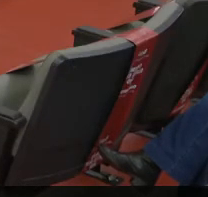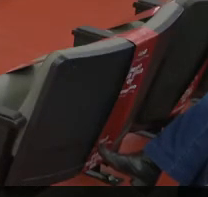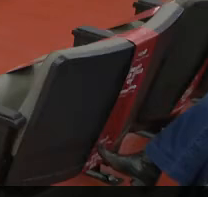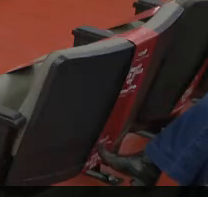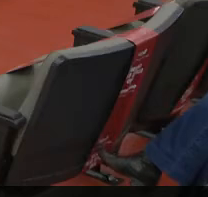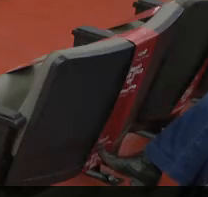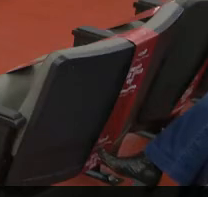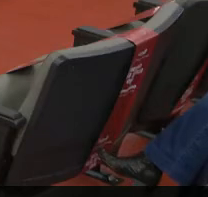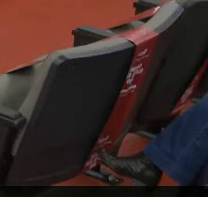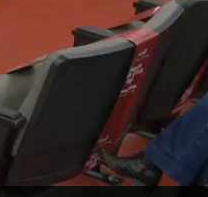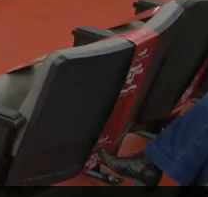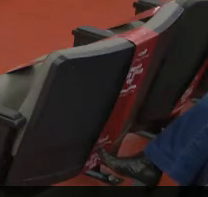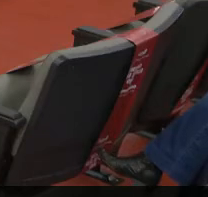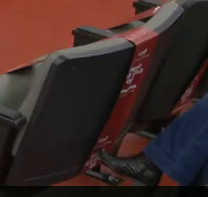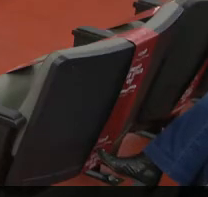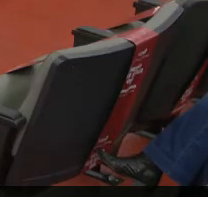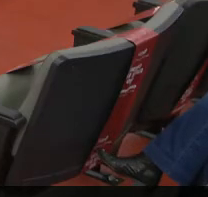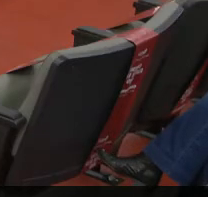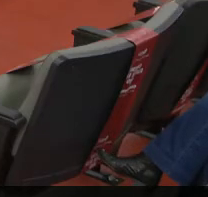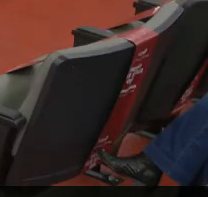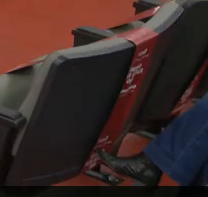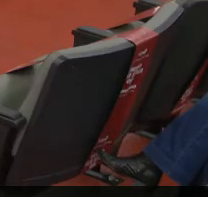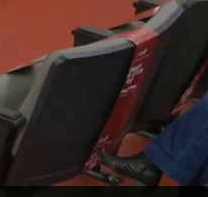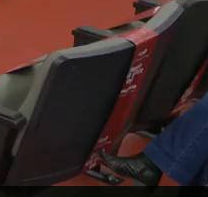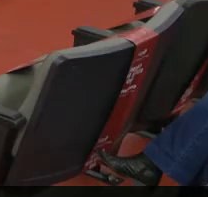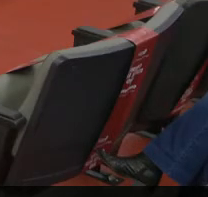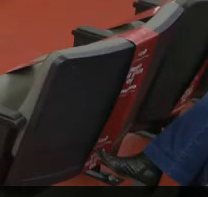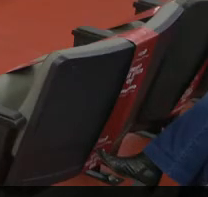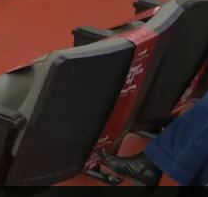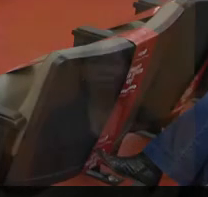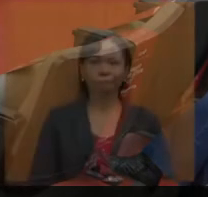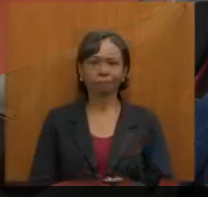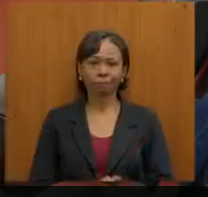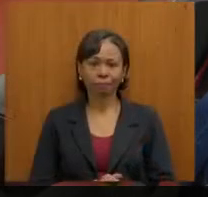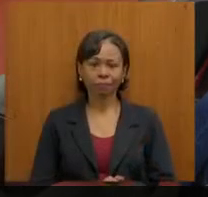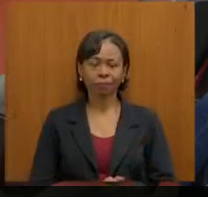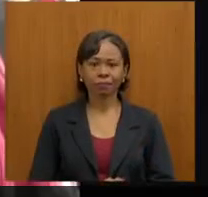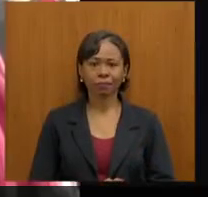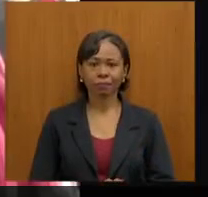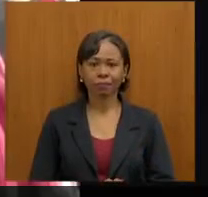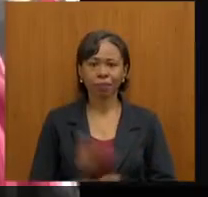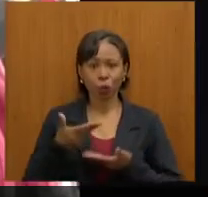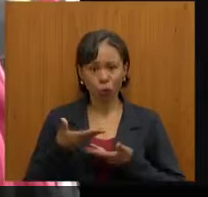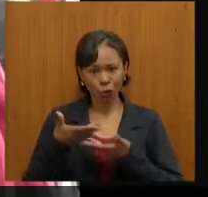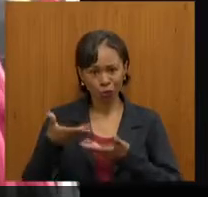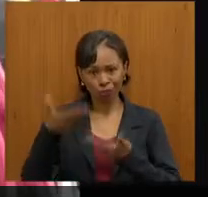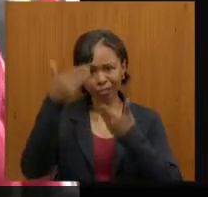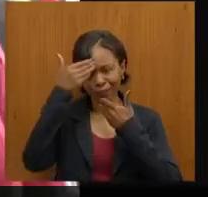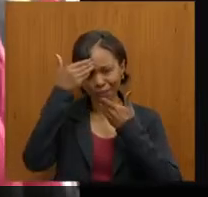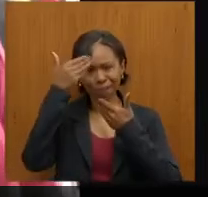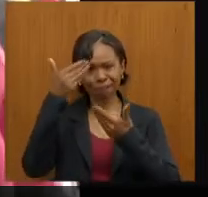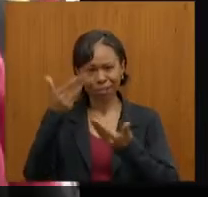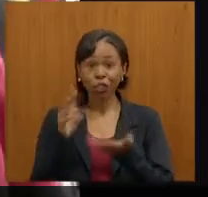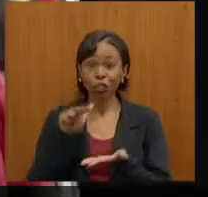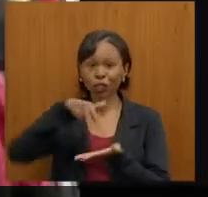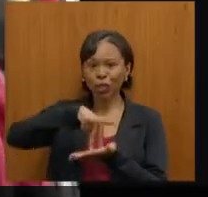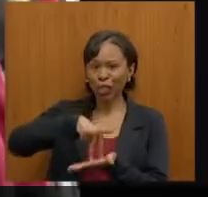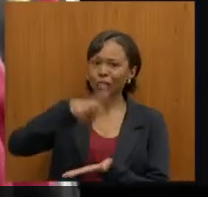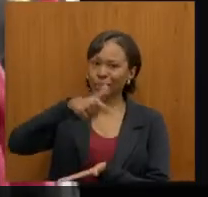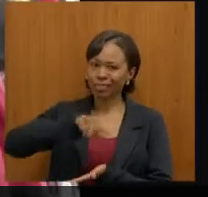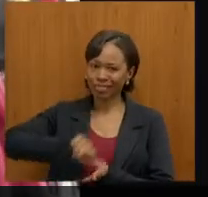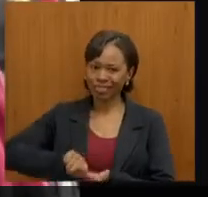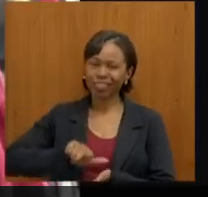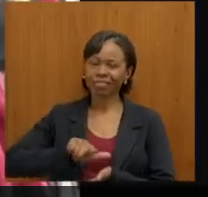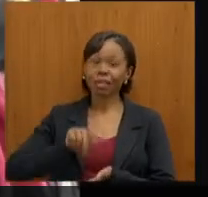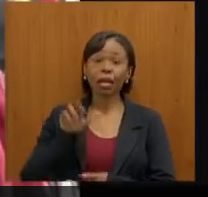Gislaine eu gostaria de agradecer o convite não é em nome daqui né das mulheres